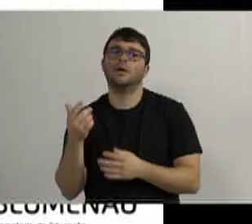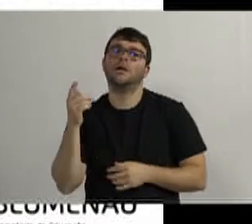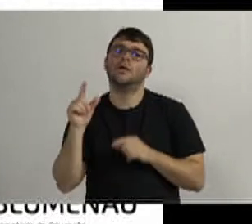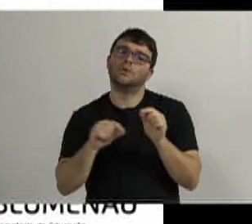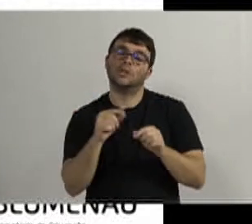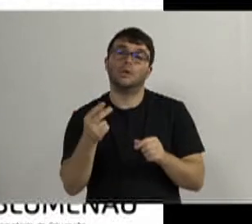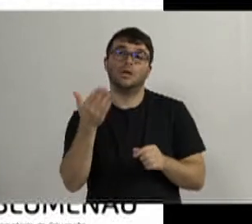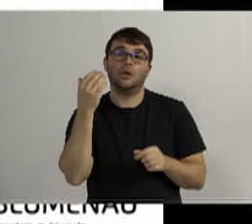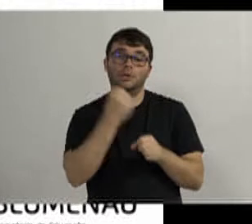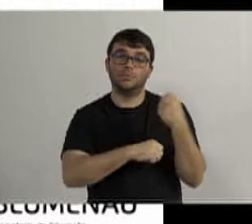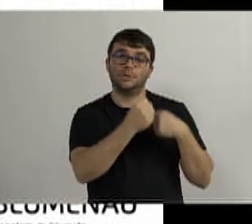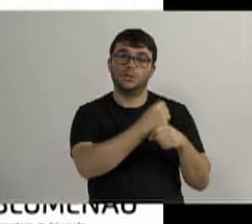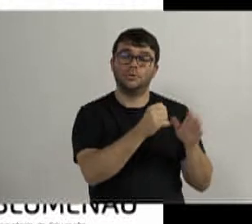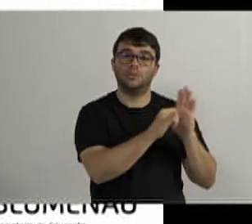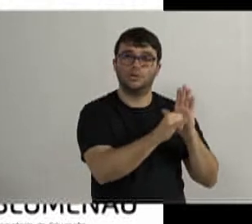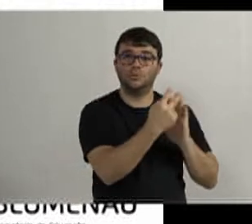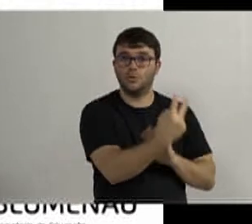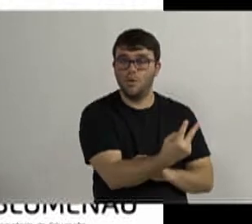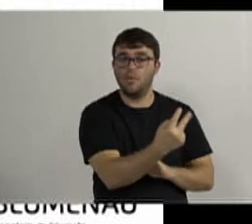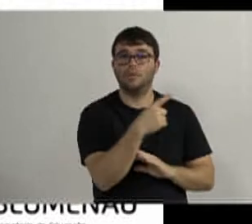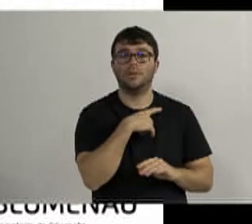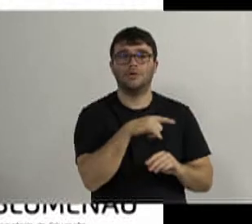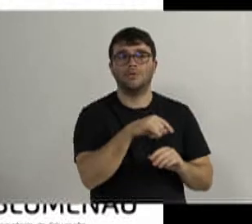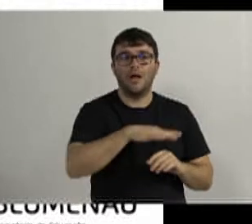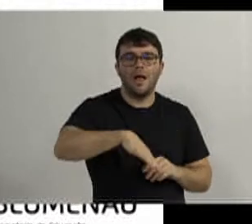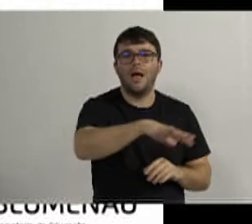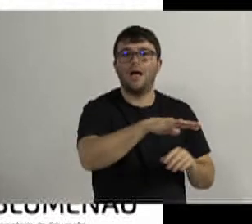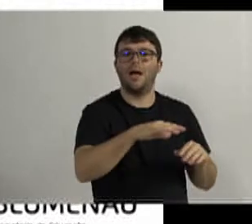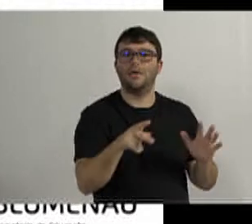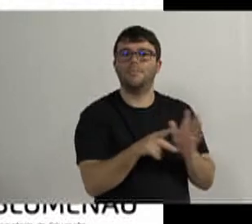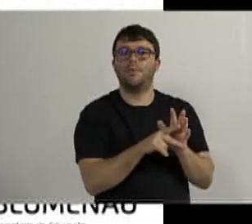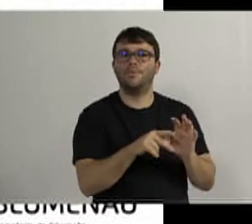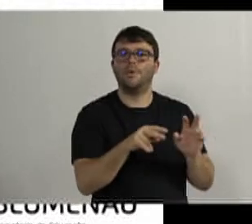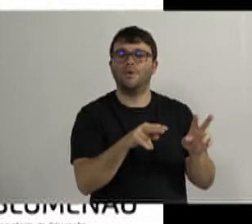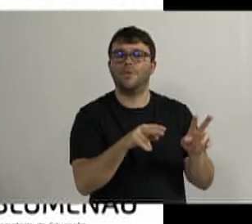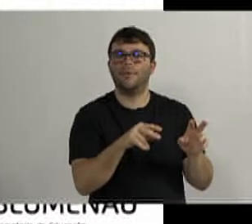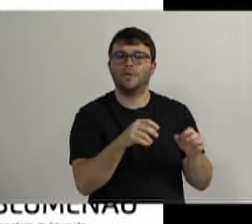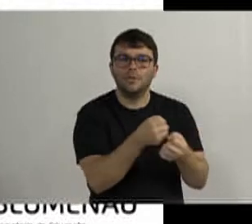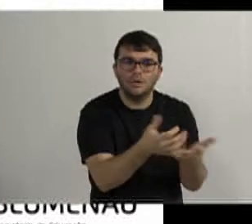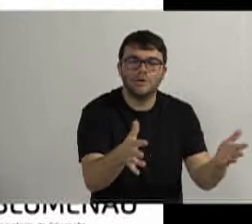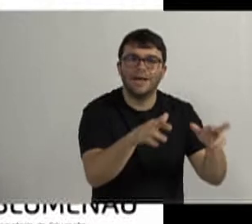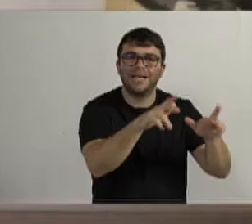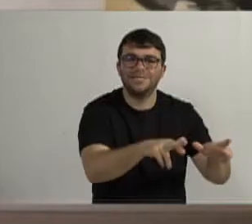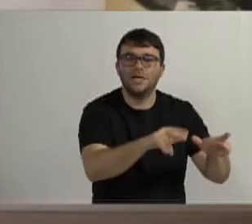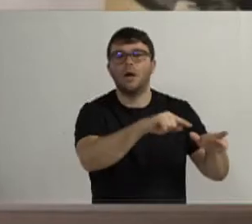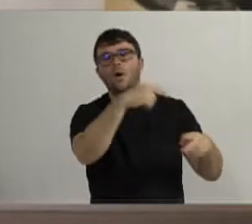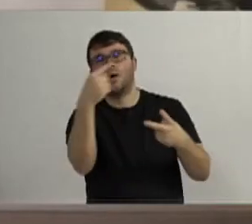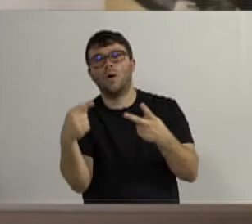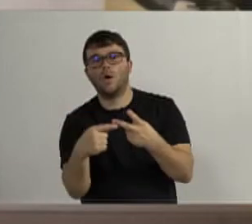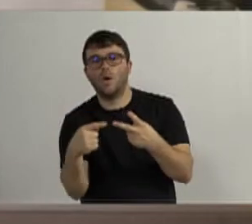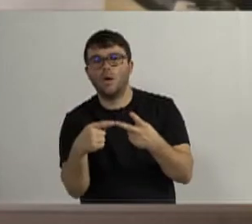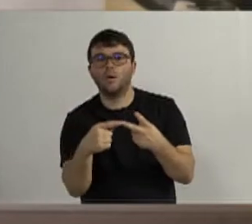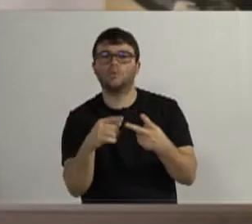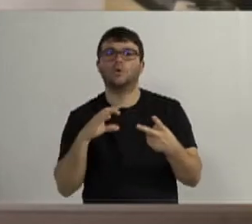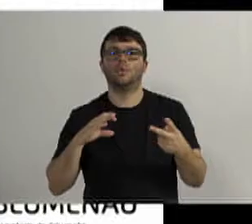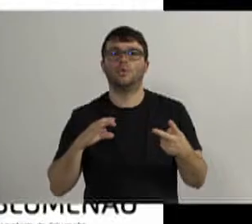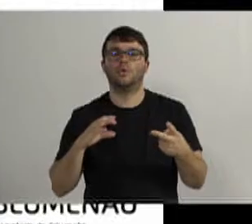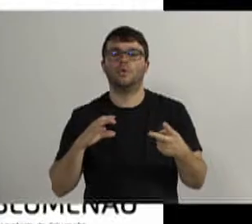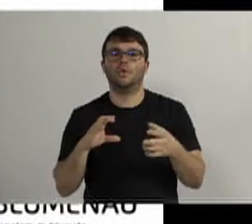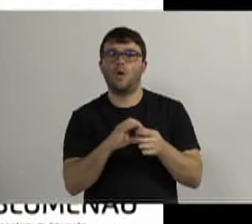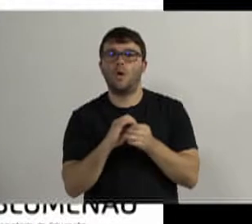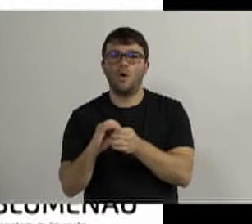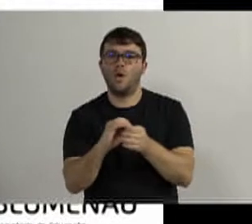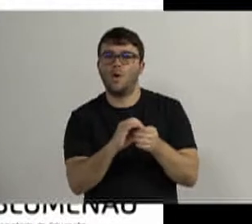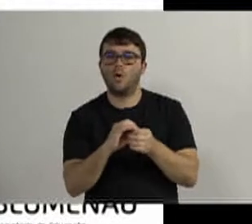editais um voltado mais para os produtos que tem condição de produção e entrega Regional e outro para as cooperativas que